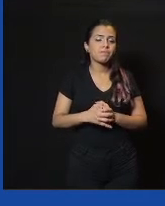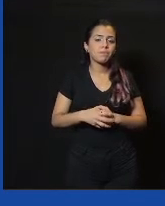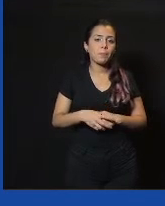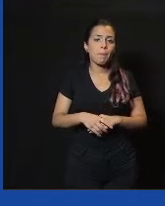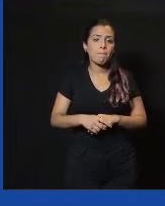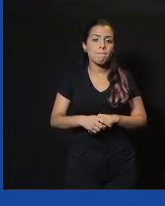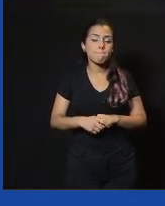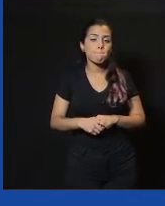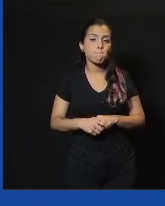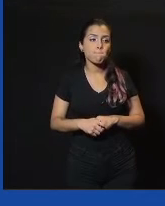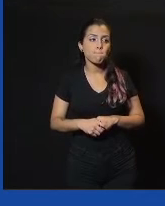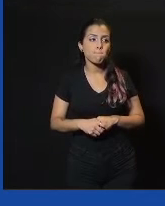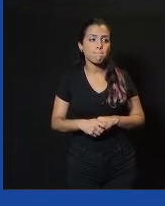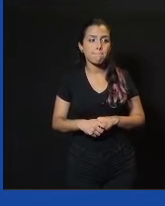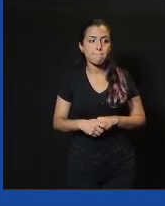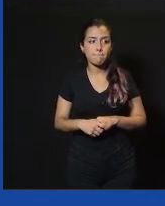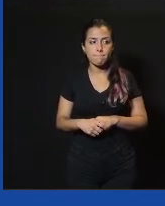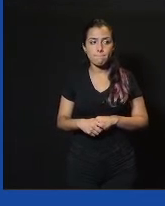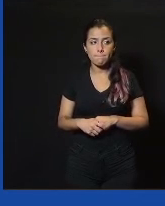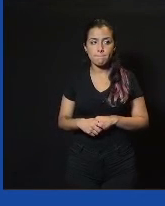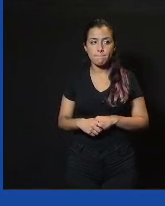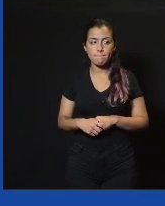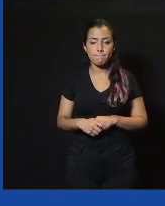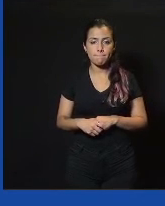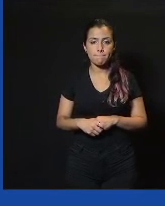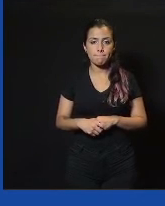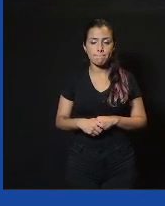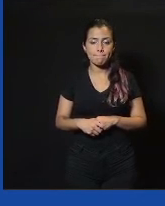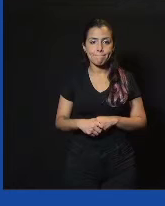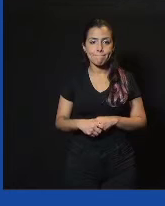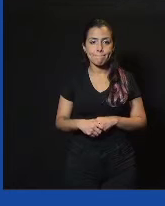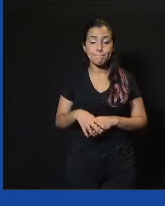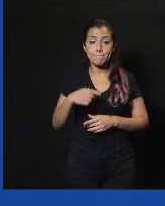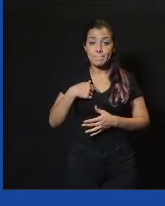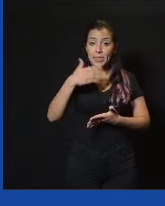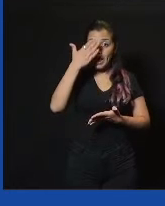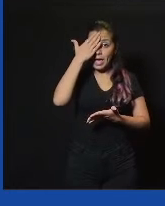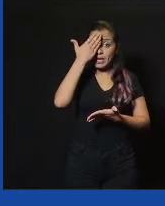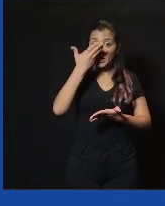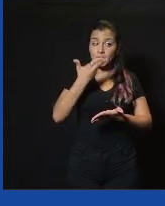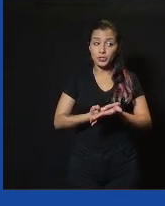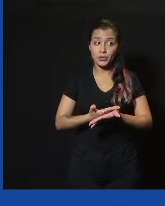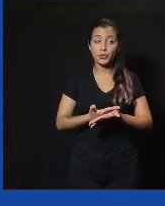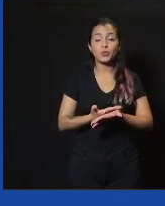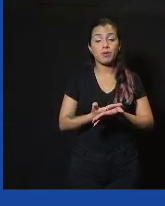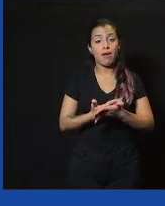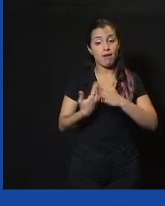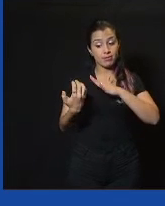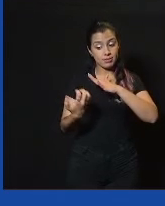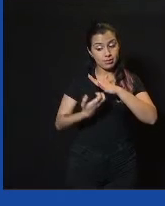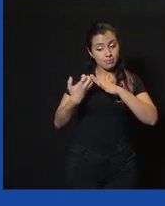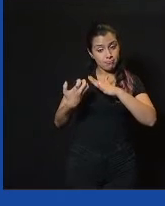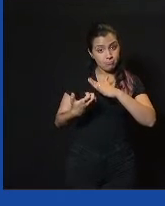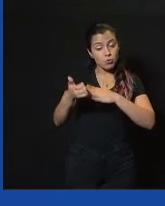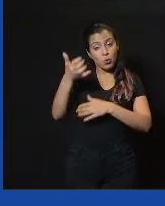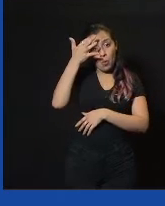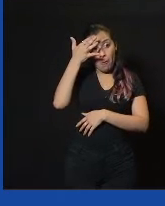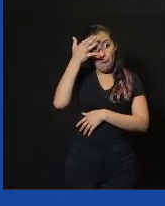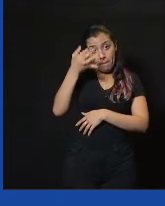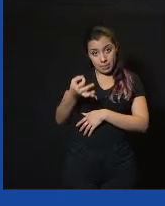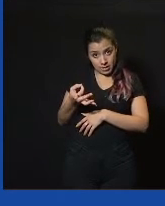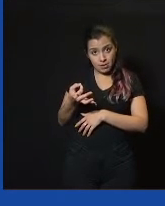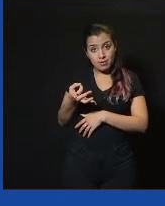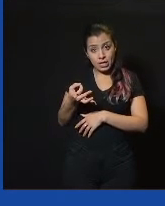Eu acredito que as empresas entenderam que em meio à pandemia, esse é o caminho, né?